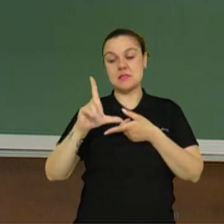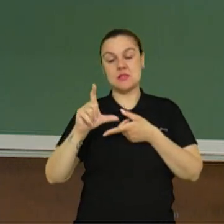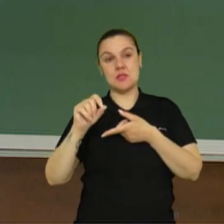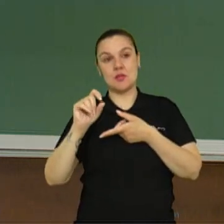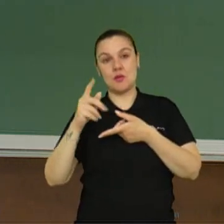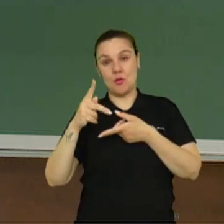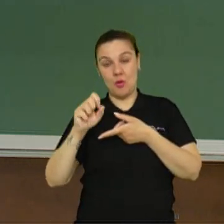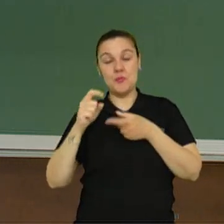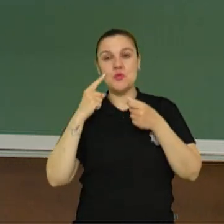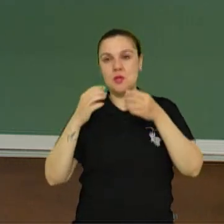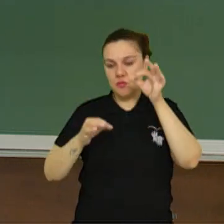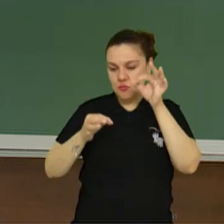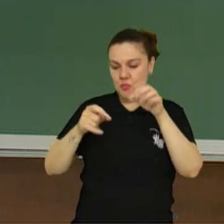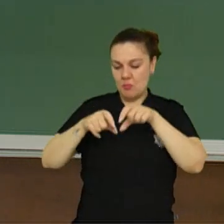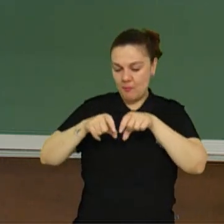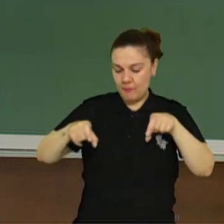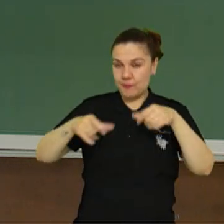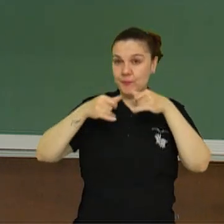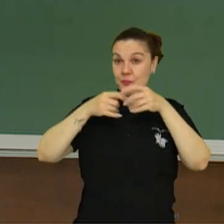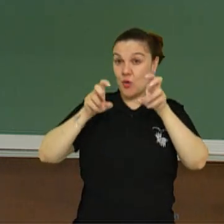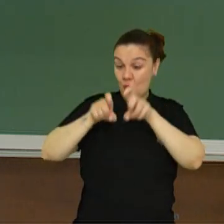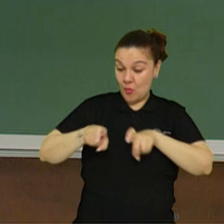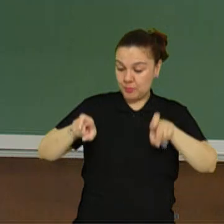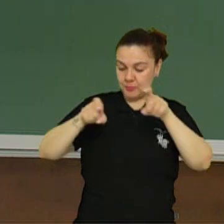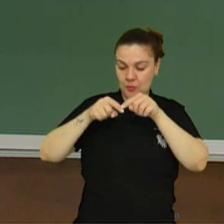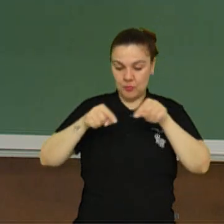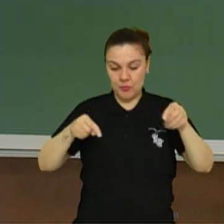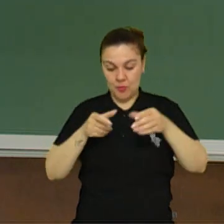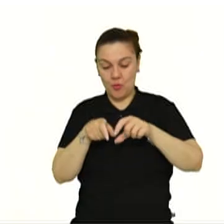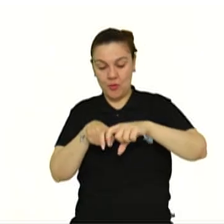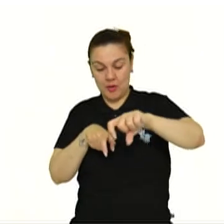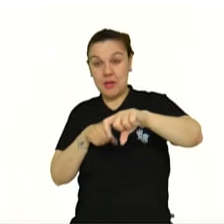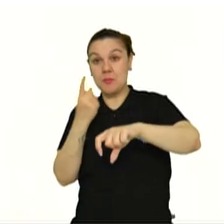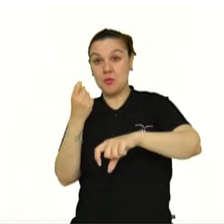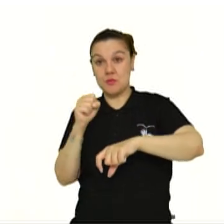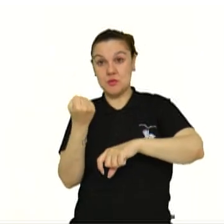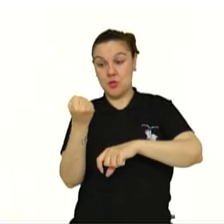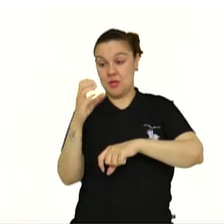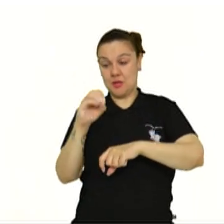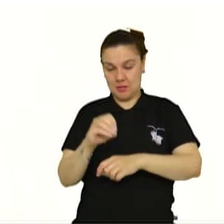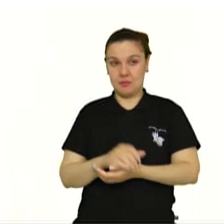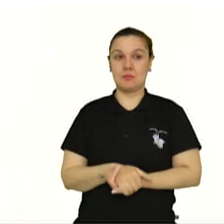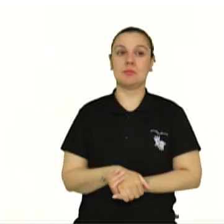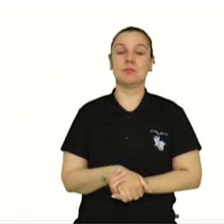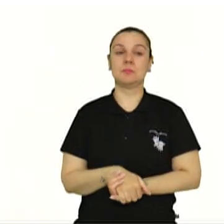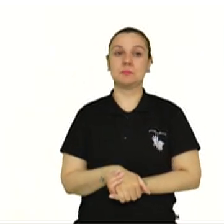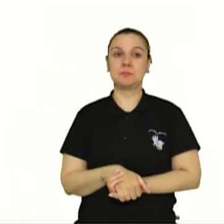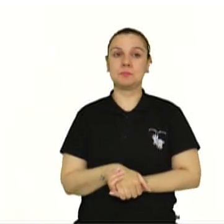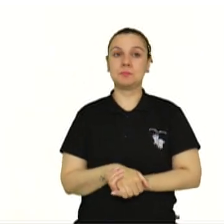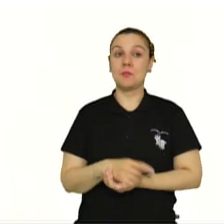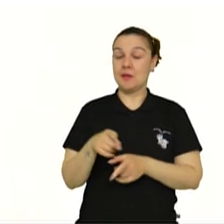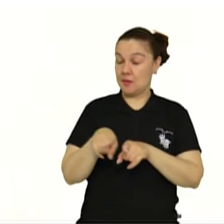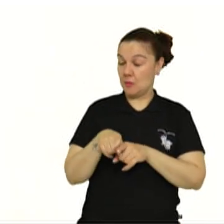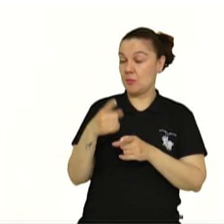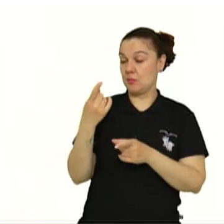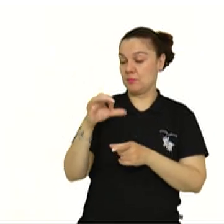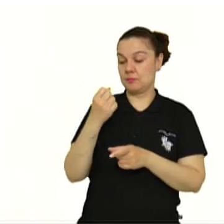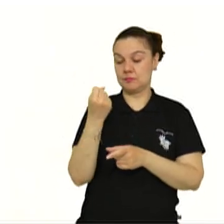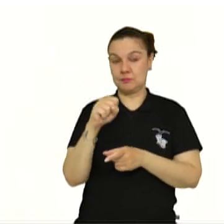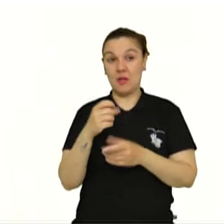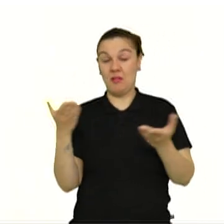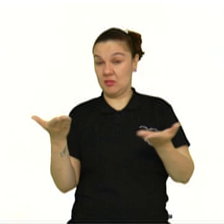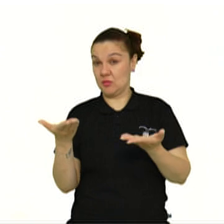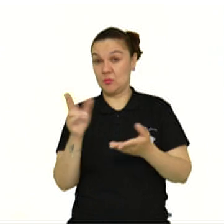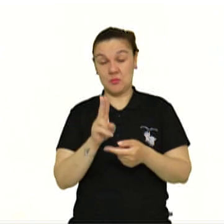juiz eletrônico de linha, que ele foi introduzido em Wimbledon em 1980 e no US Open em 1981.